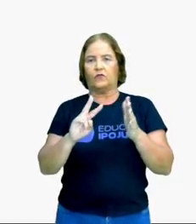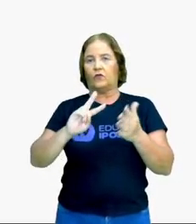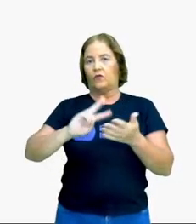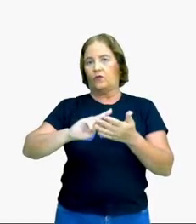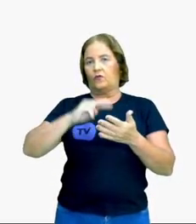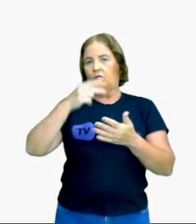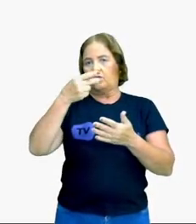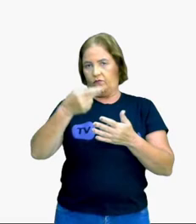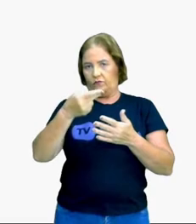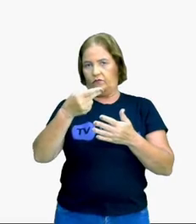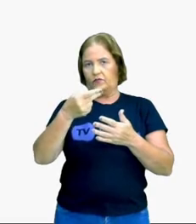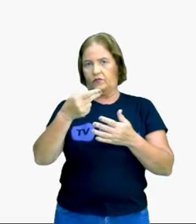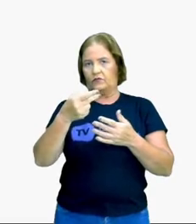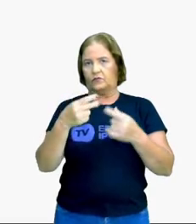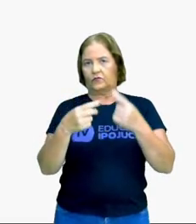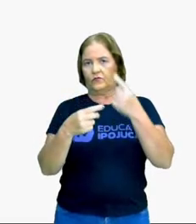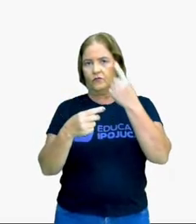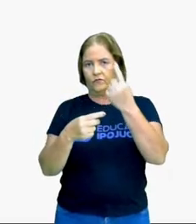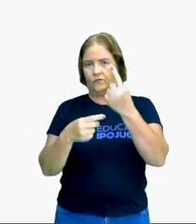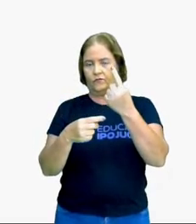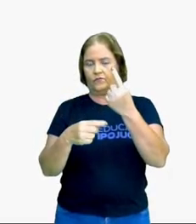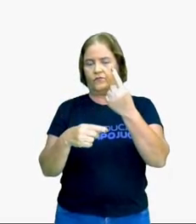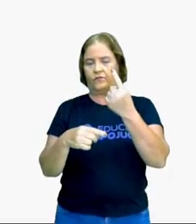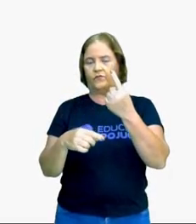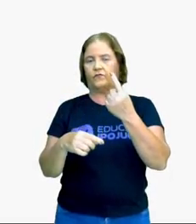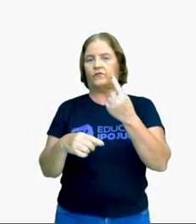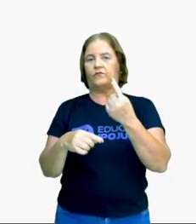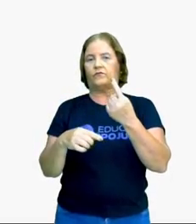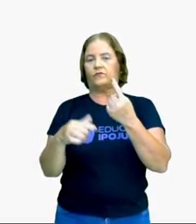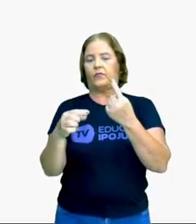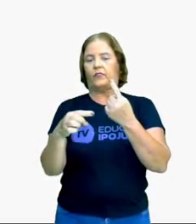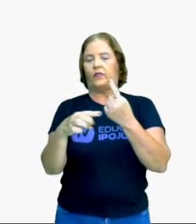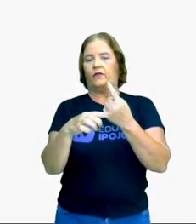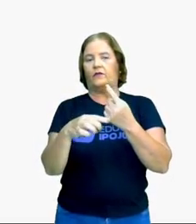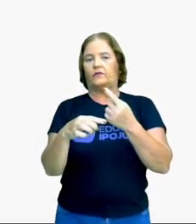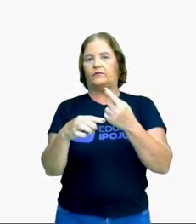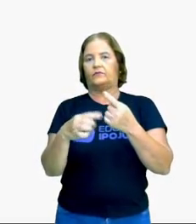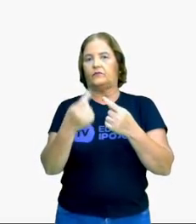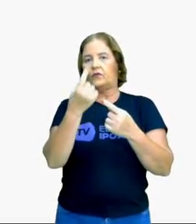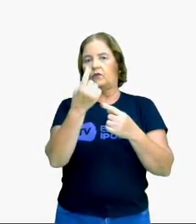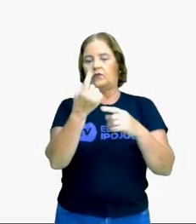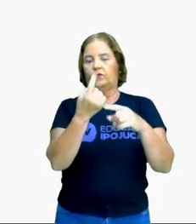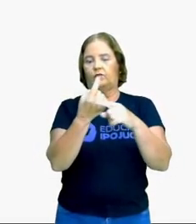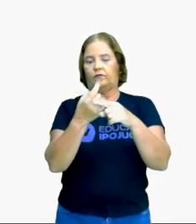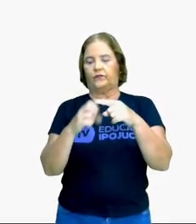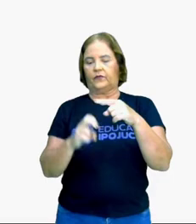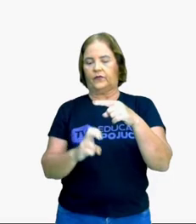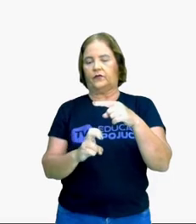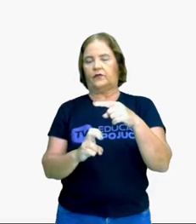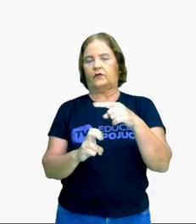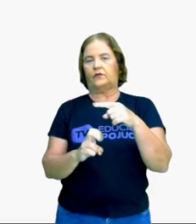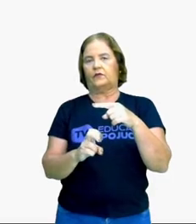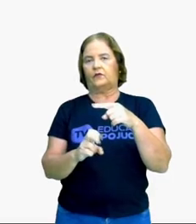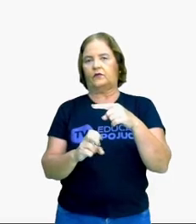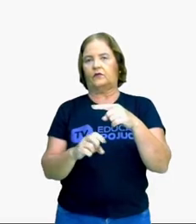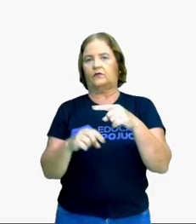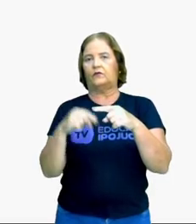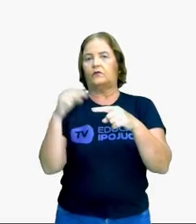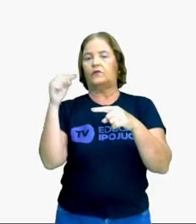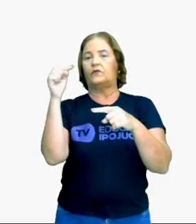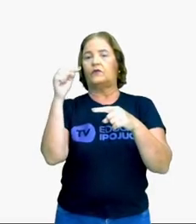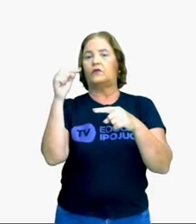1, está ali embaixo. Inverta o número, ficará 1 quinto. E o expoente